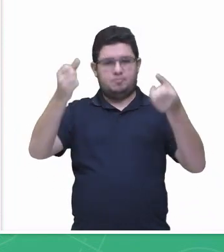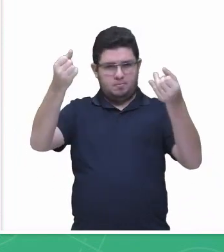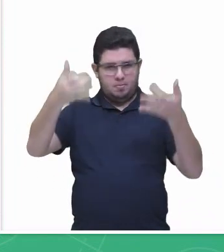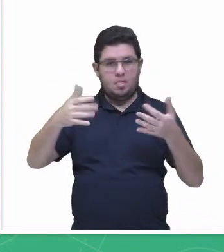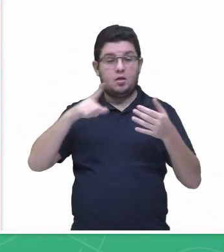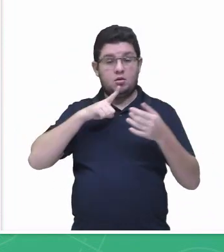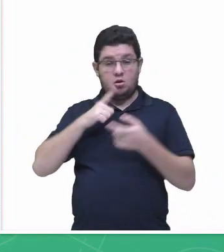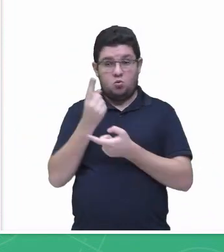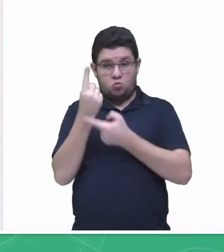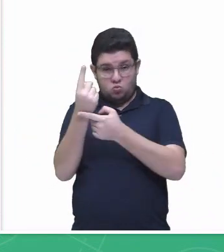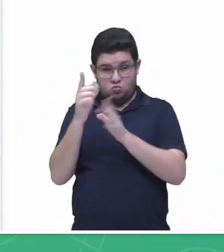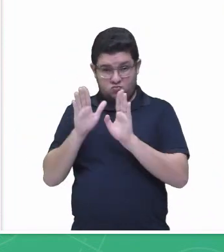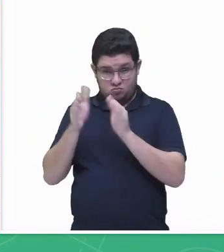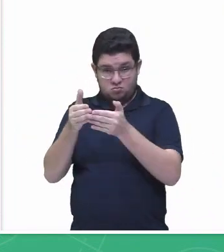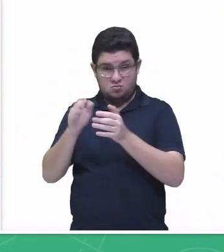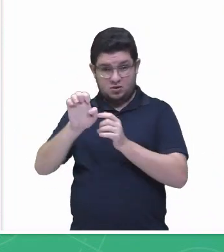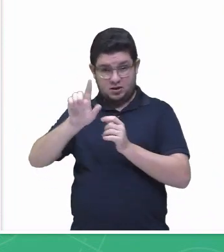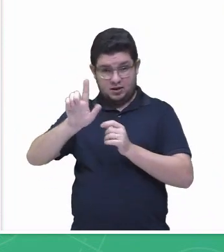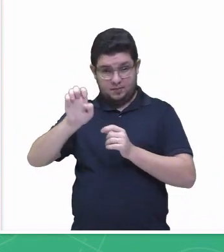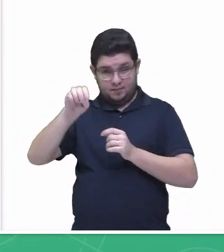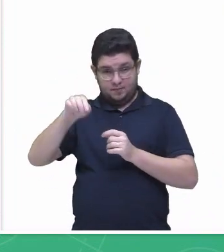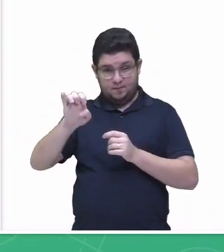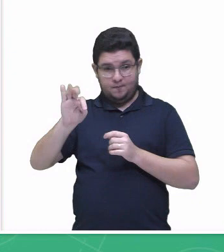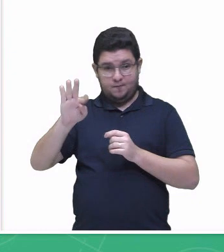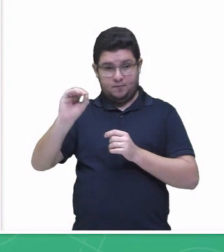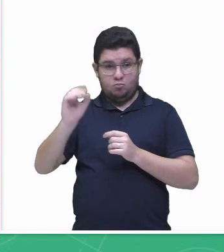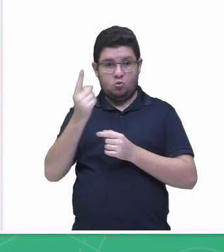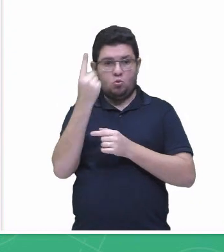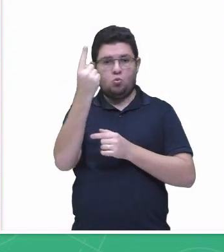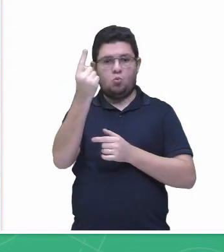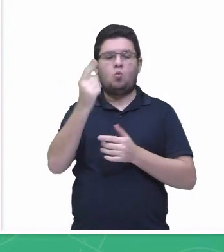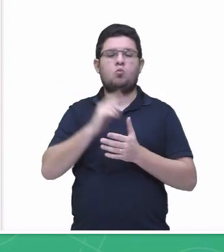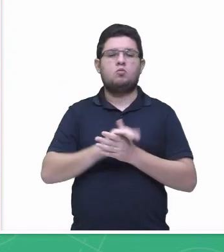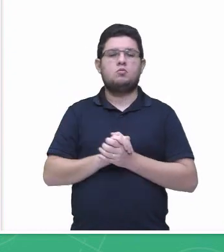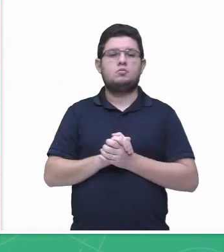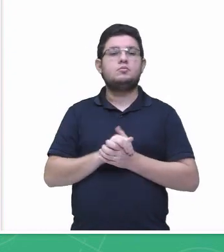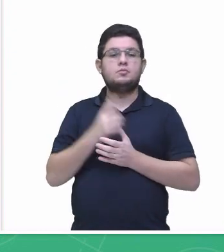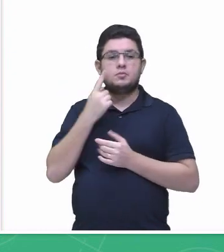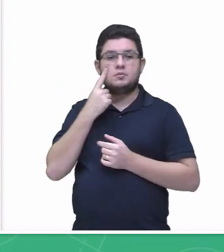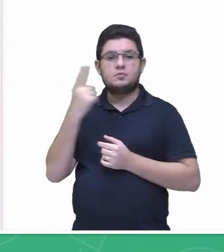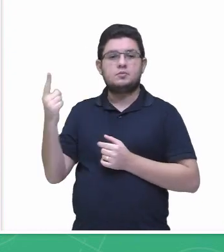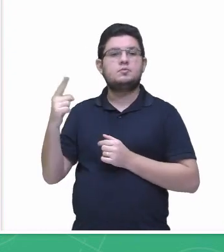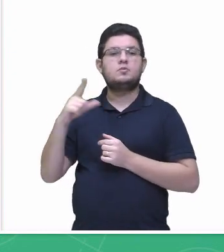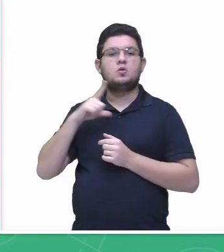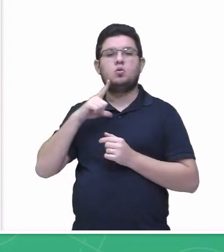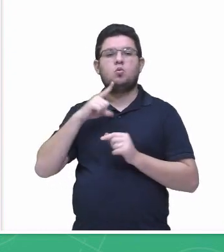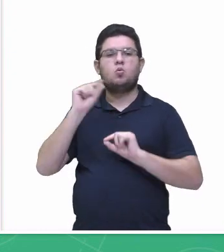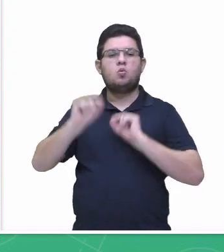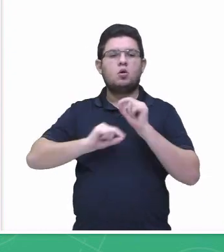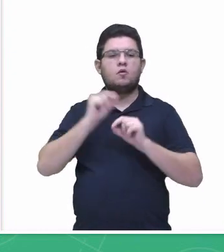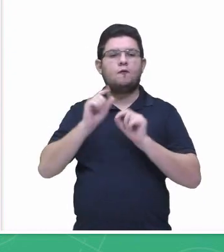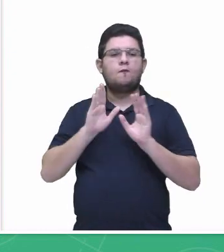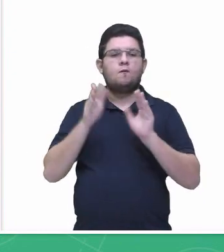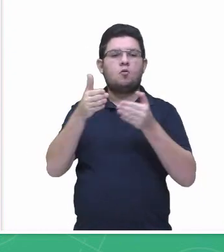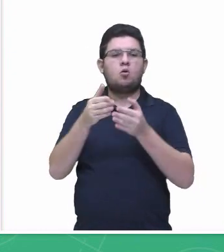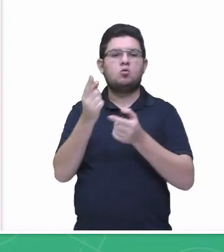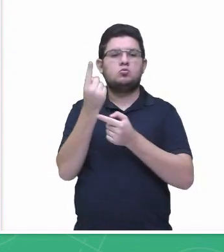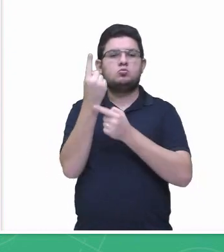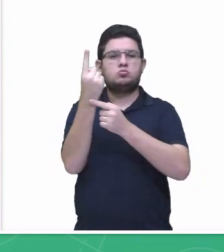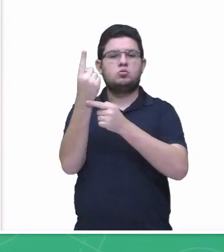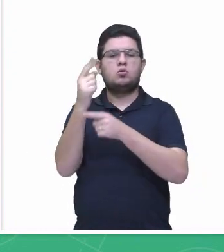Voltando aqui para a tela então, olha só. Essa questão, ela trata única e exclusivamente do elemento